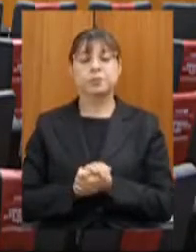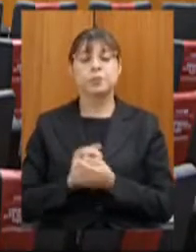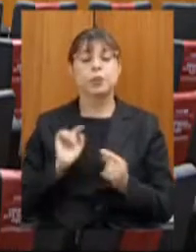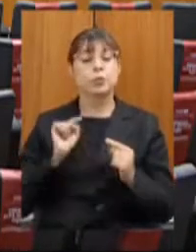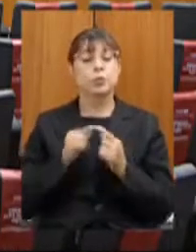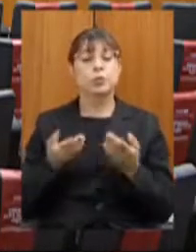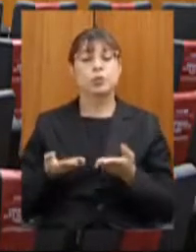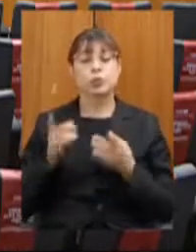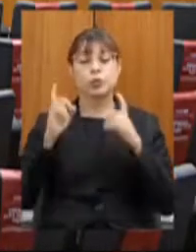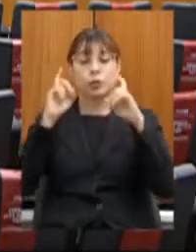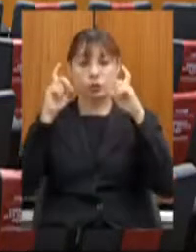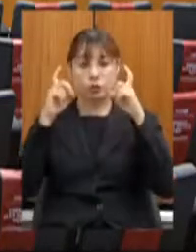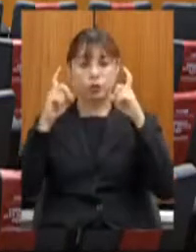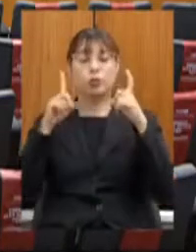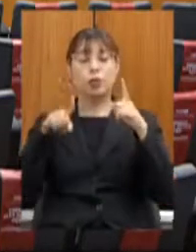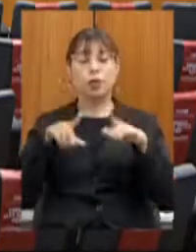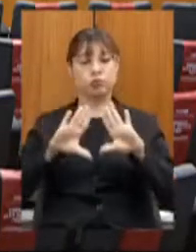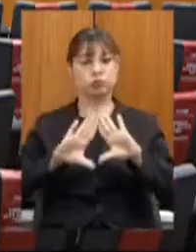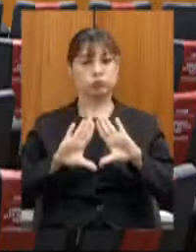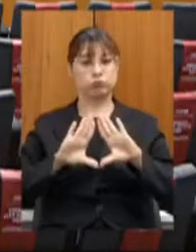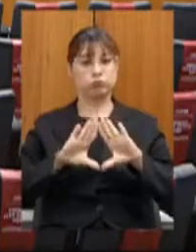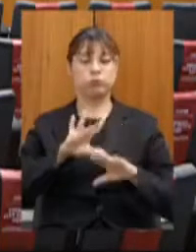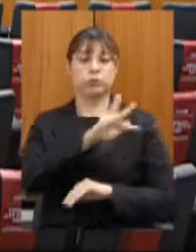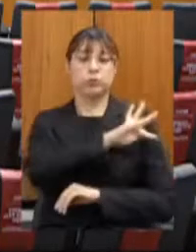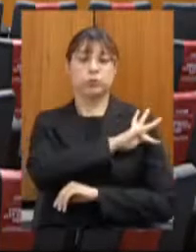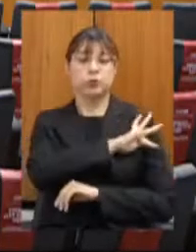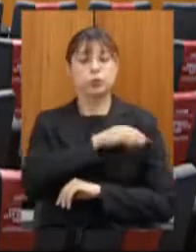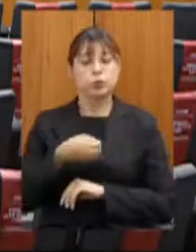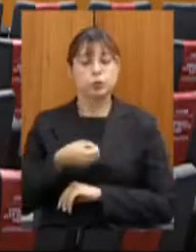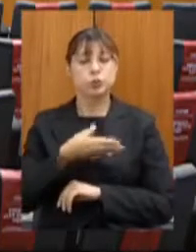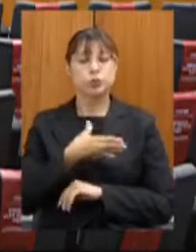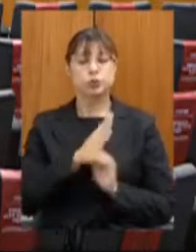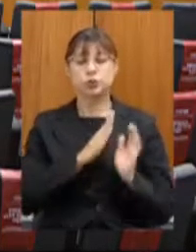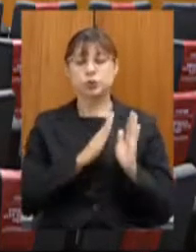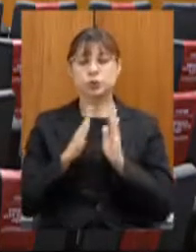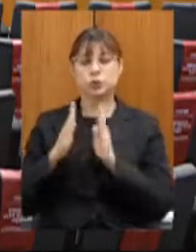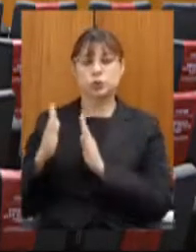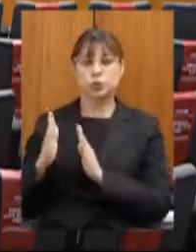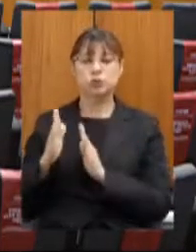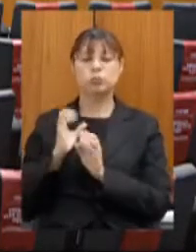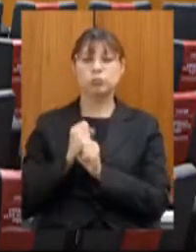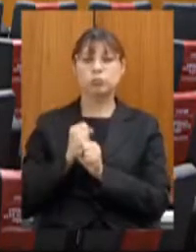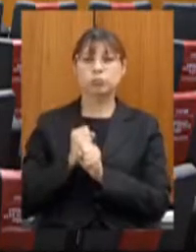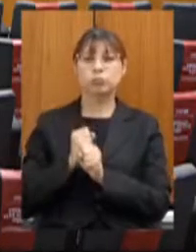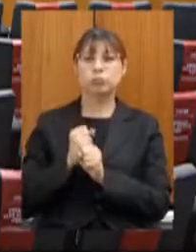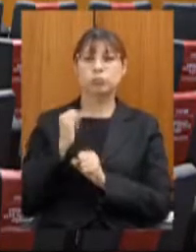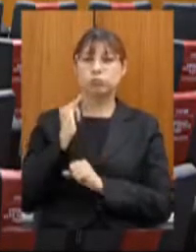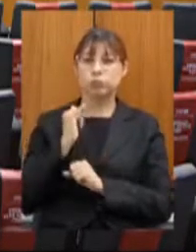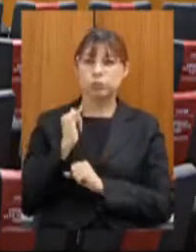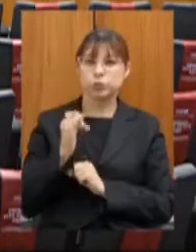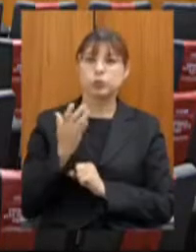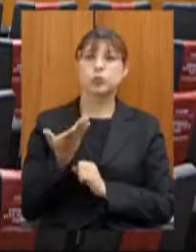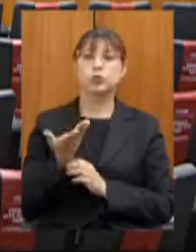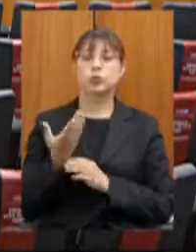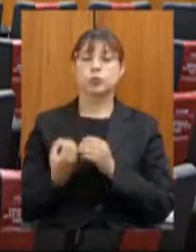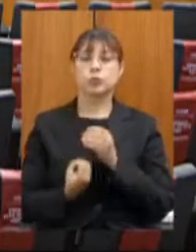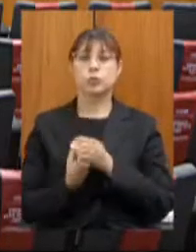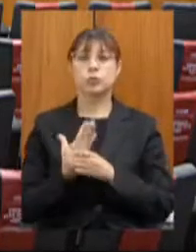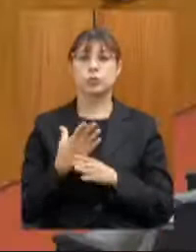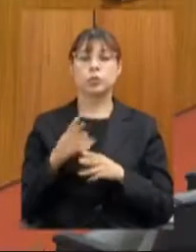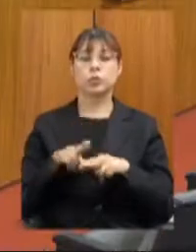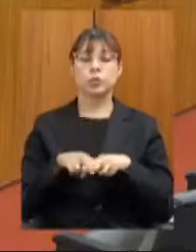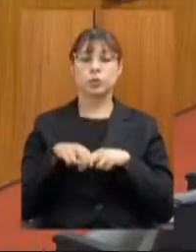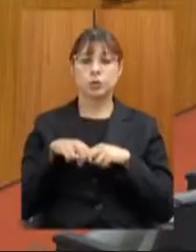reunião à realização da Assembleia Fiscaliza, que é um inovador processo de prestação de contas instituído em Minas Gerais pela emenda à